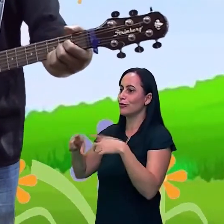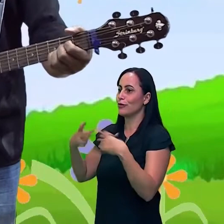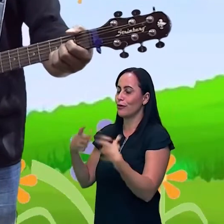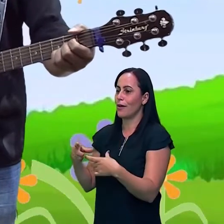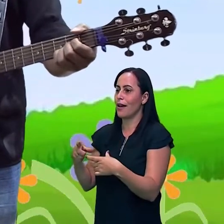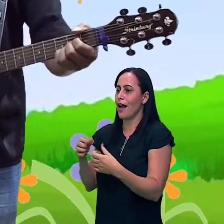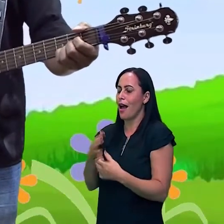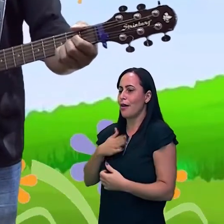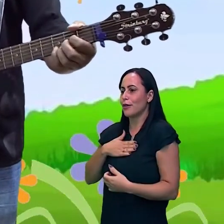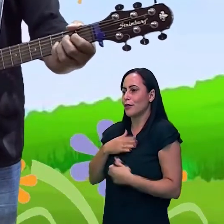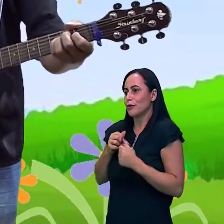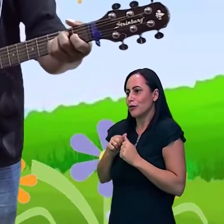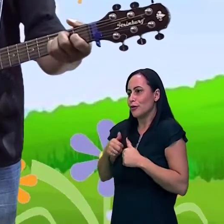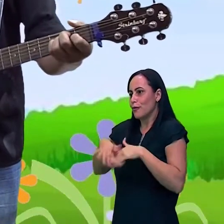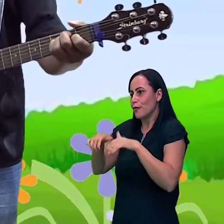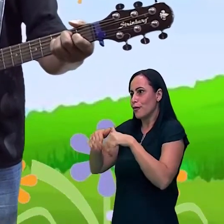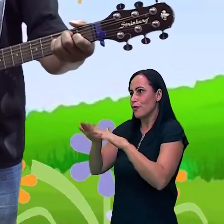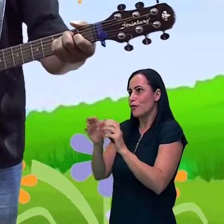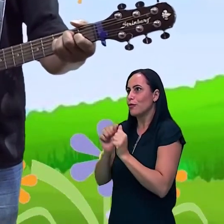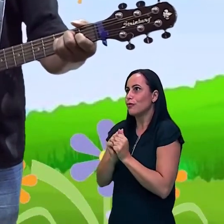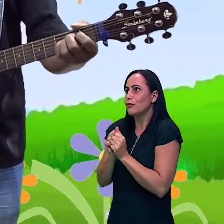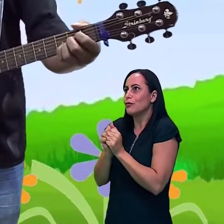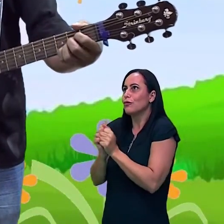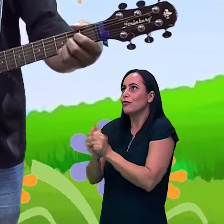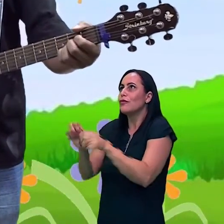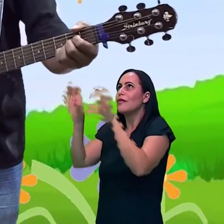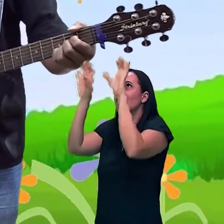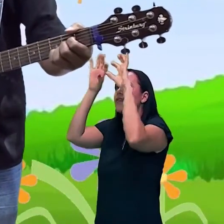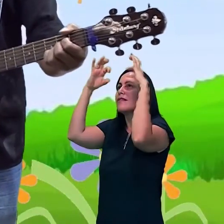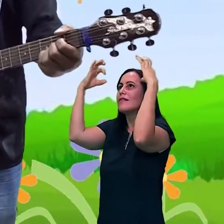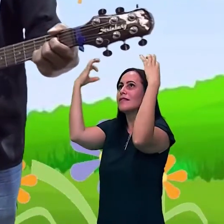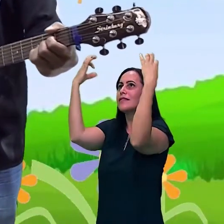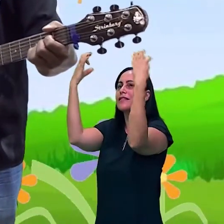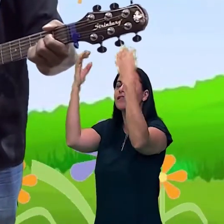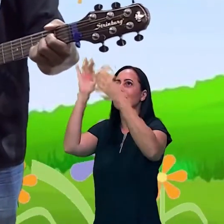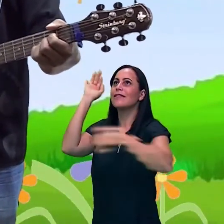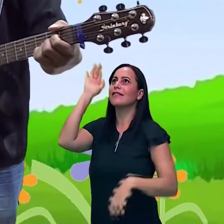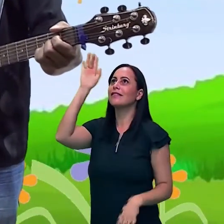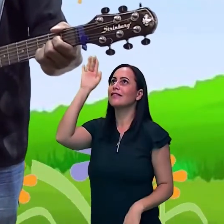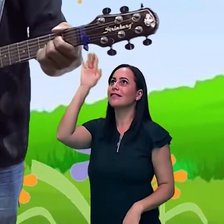pra cima, para o céu eu tocar.